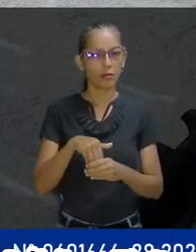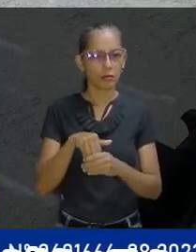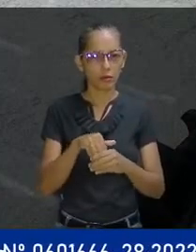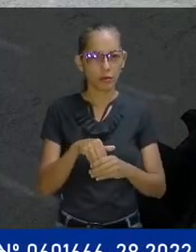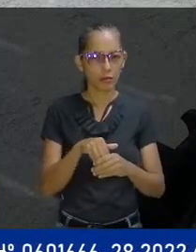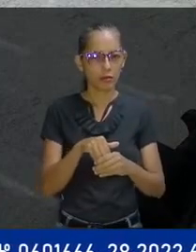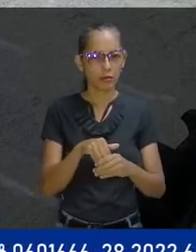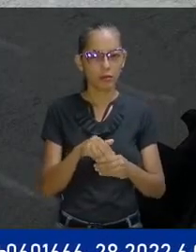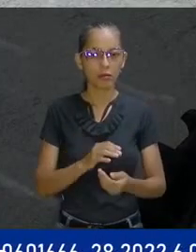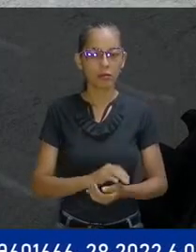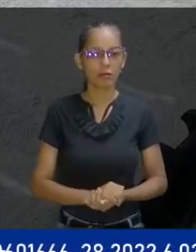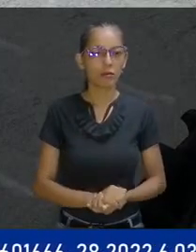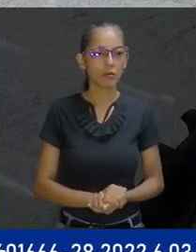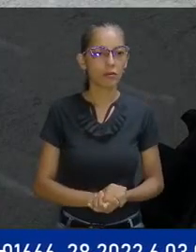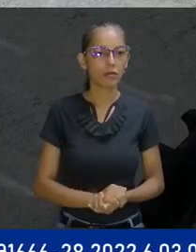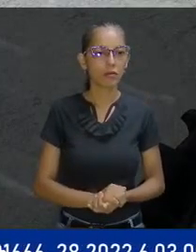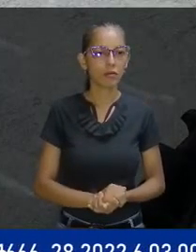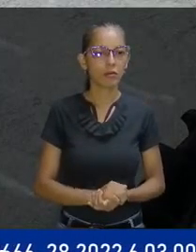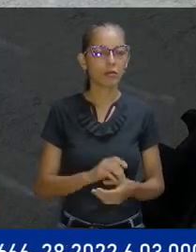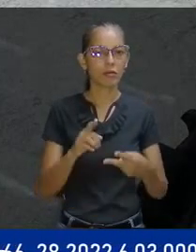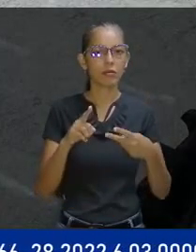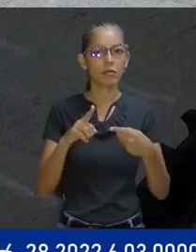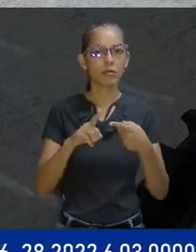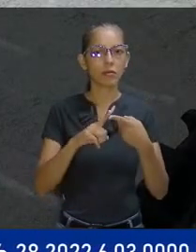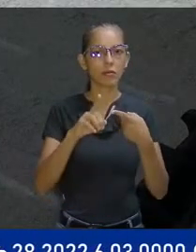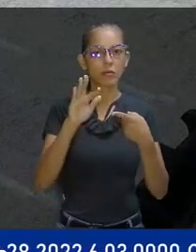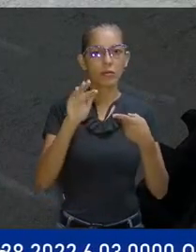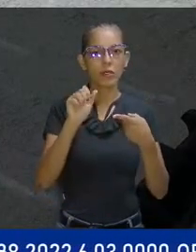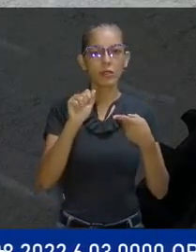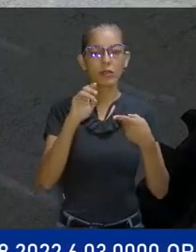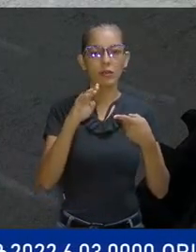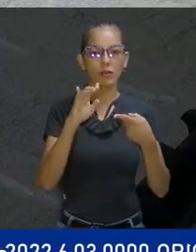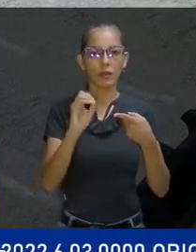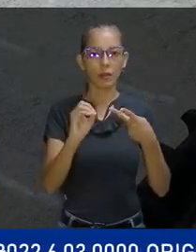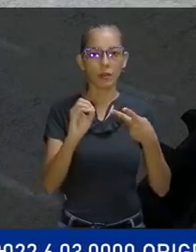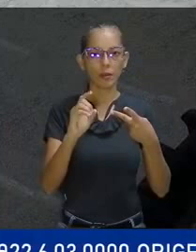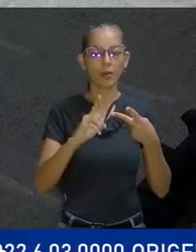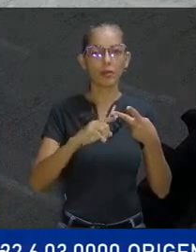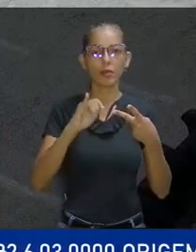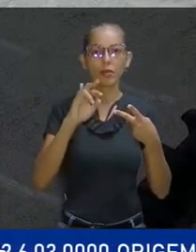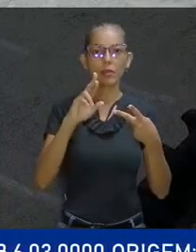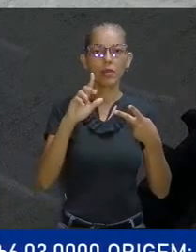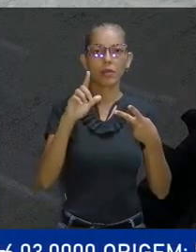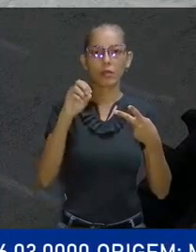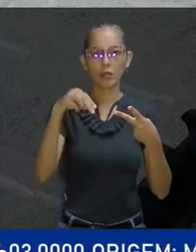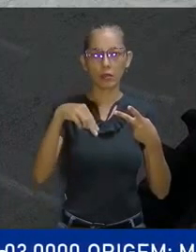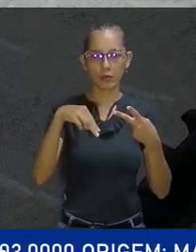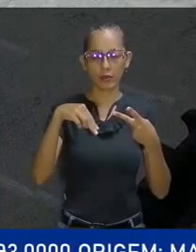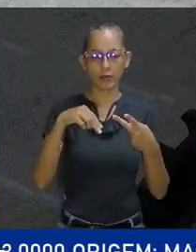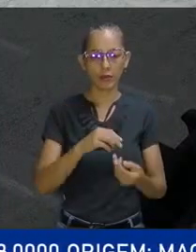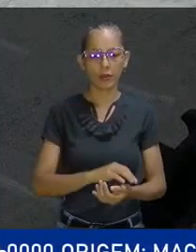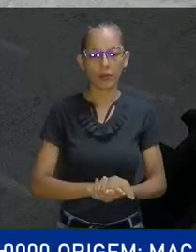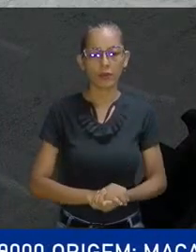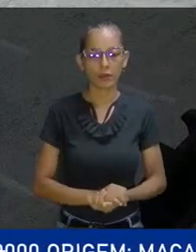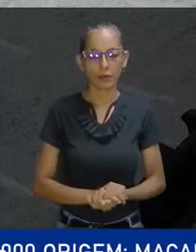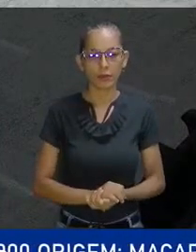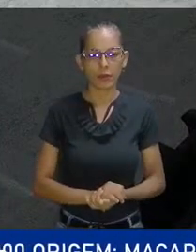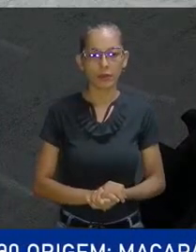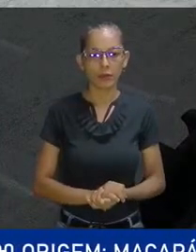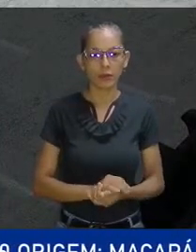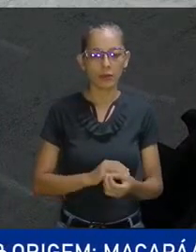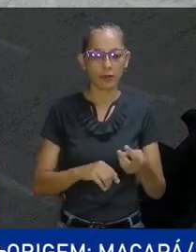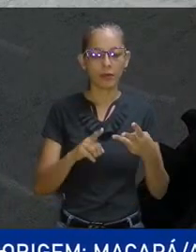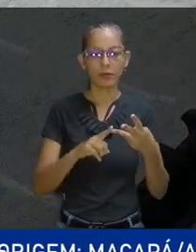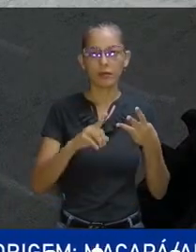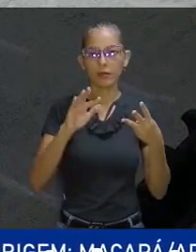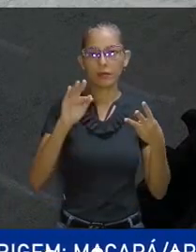de Fábio Wilson Moreira Jucá, Irlon Sarmento de Moraes e Felipe